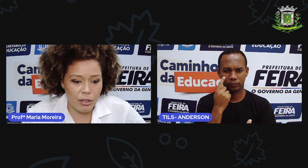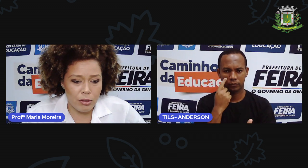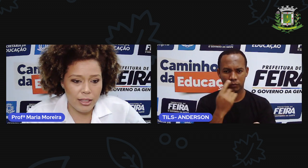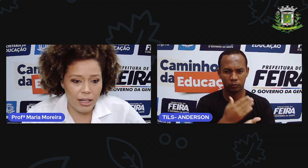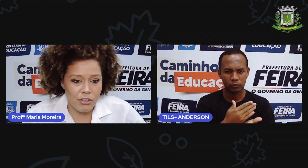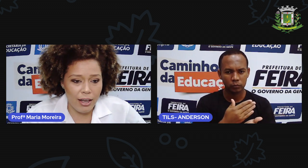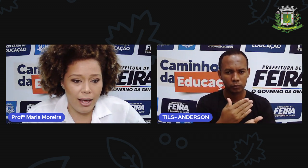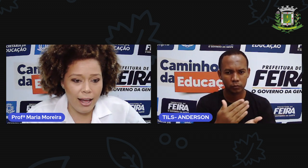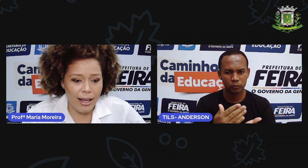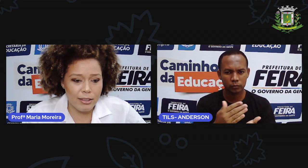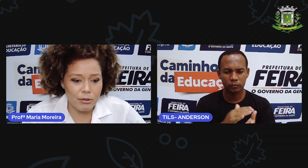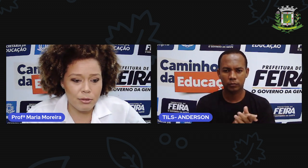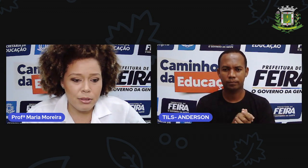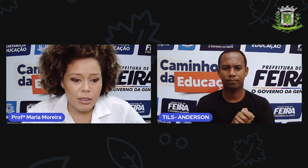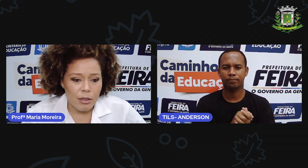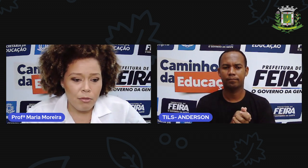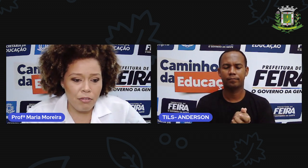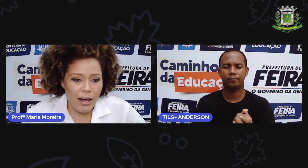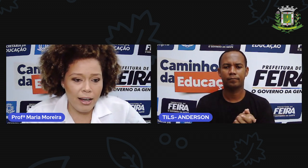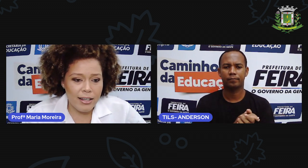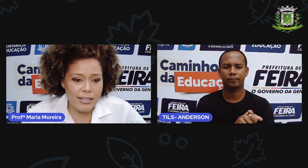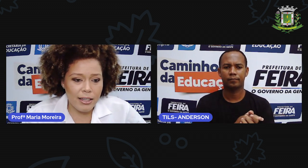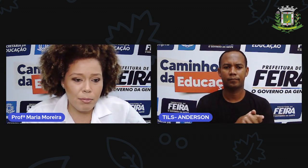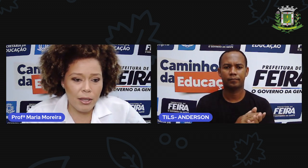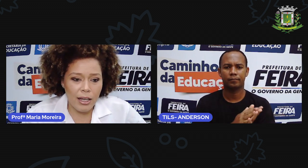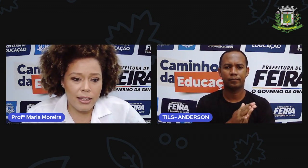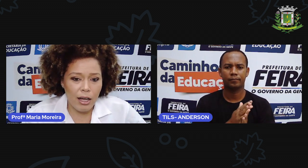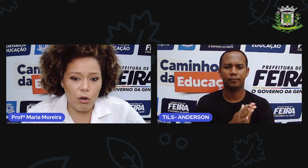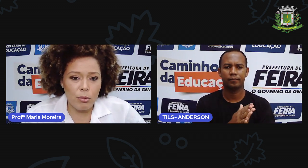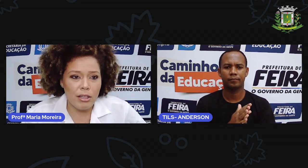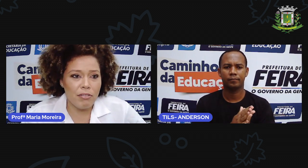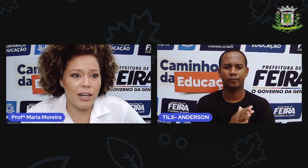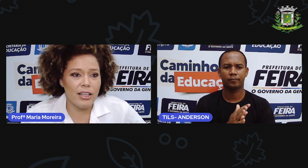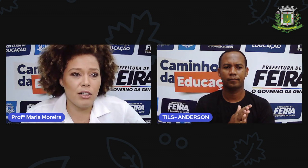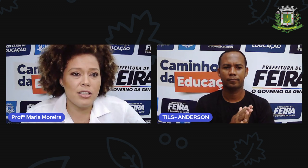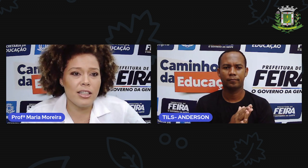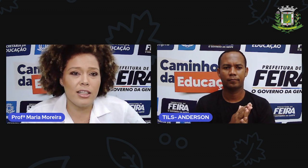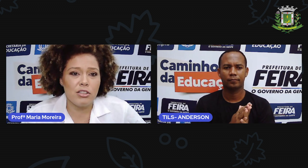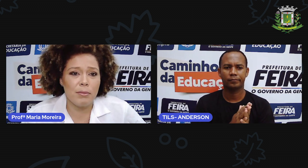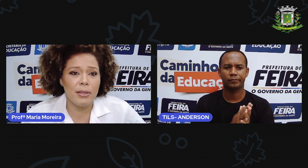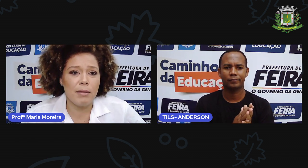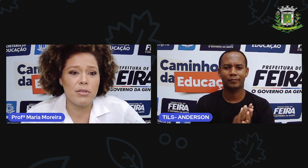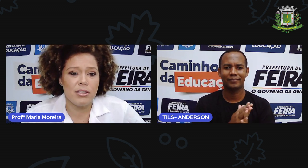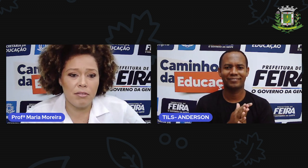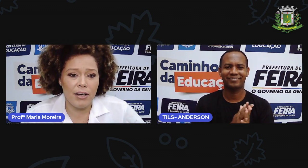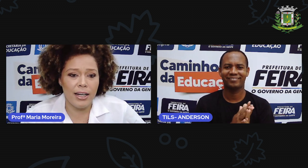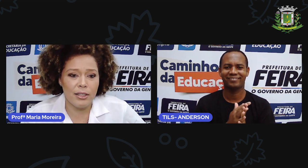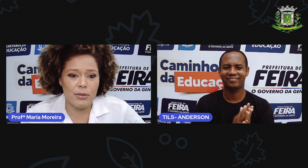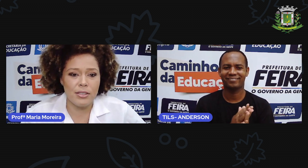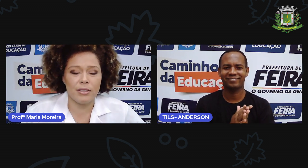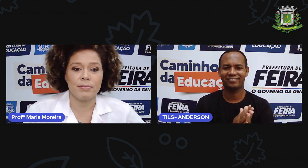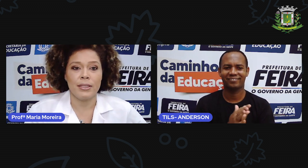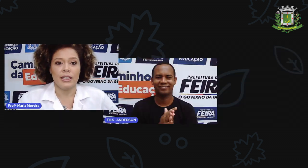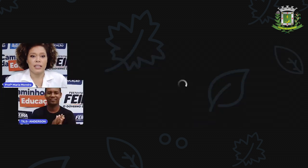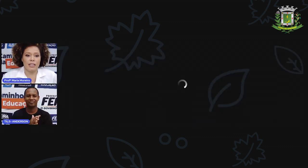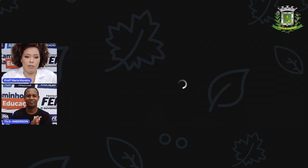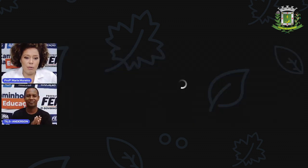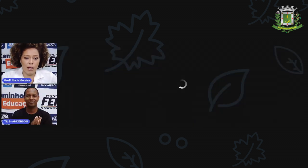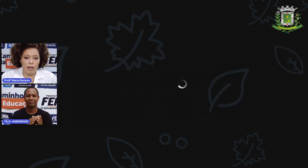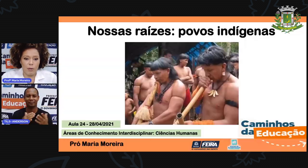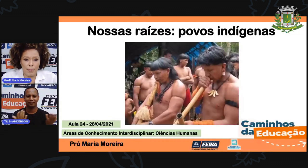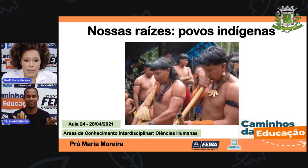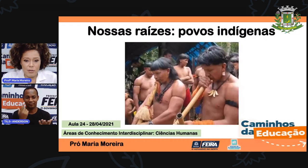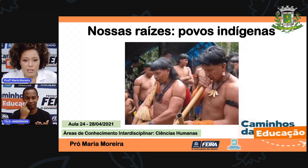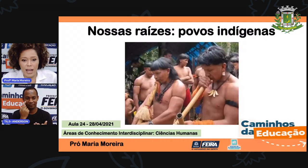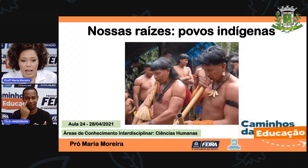Começou já do slide errado. Falha, né? Porque até agora tem falha nossa. Aqui nós também temos falha nossa. Então,